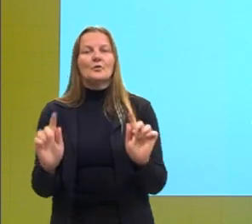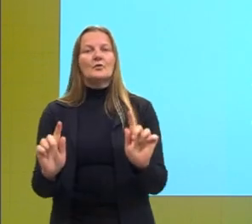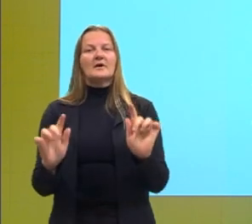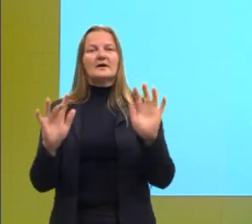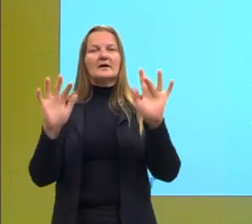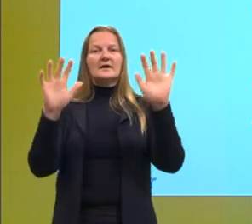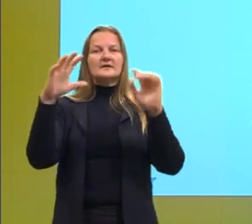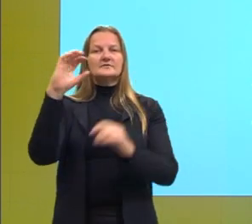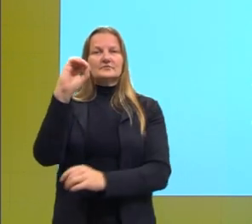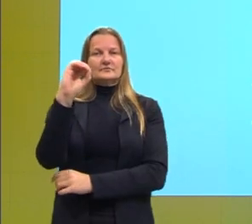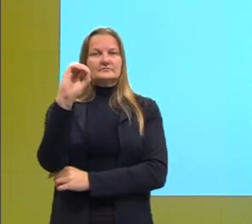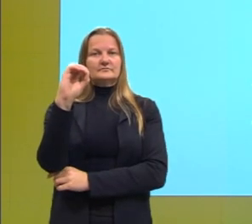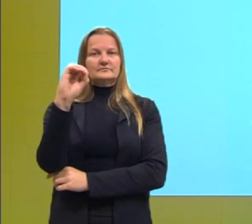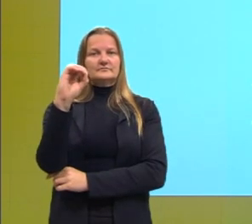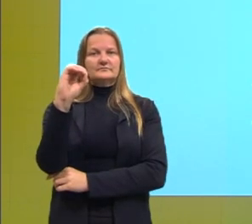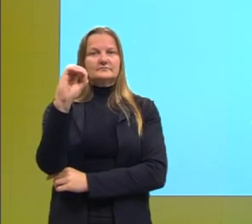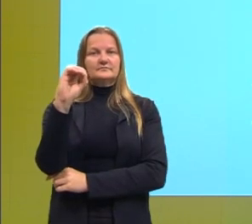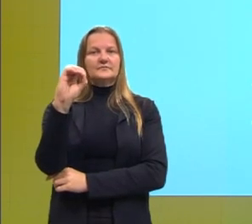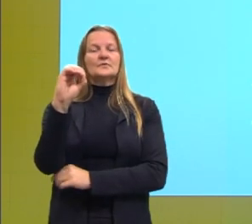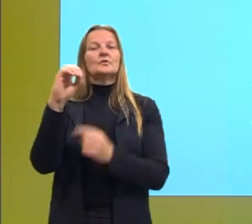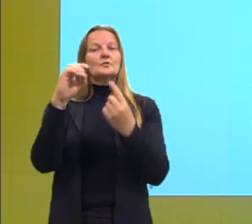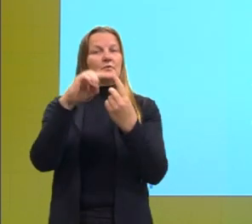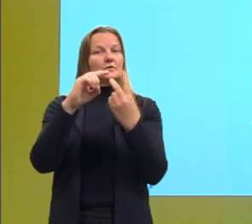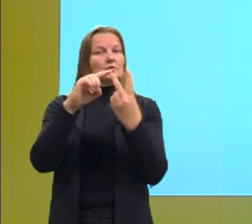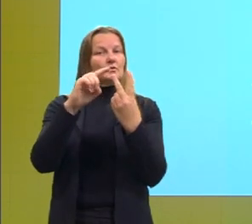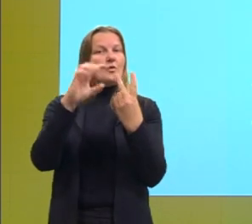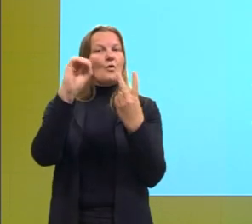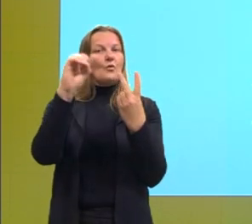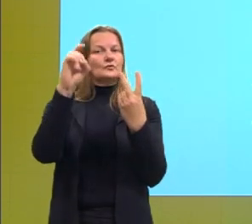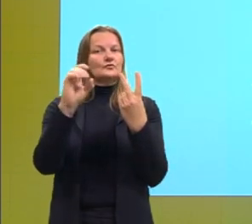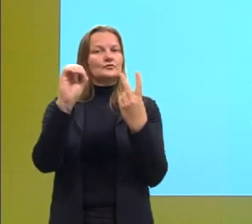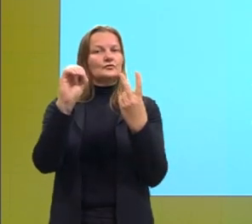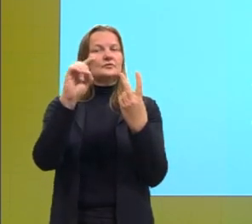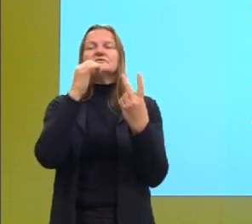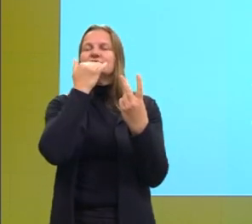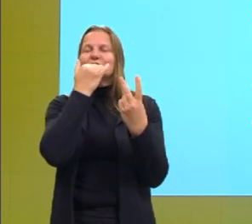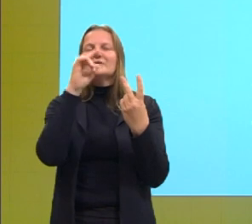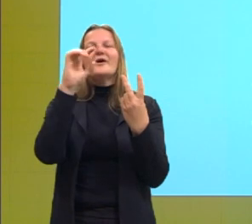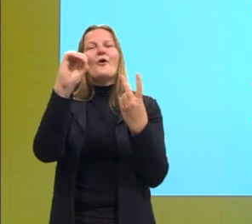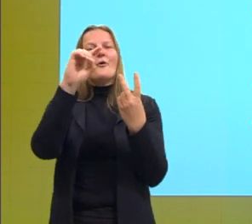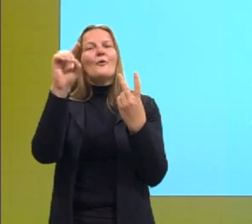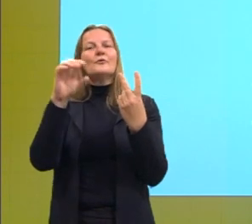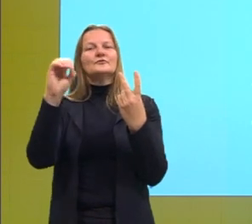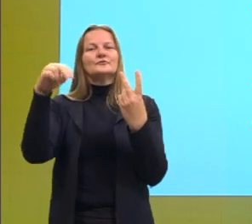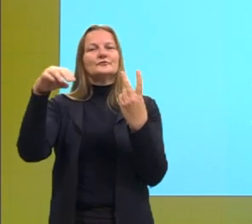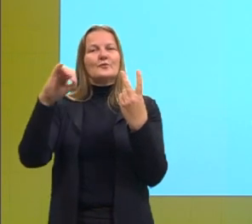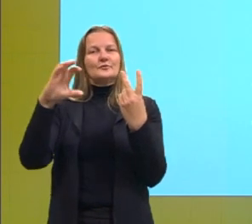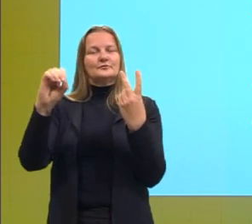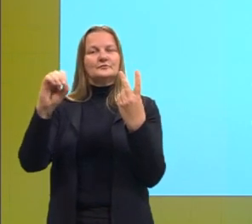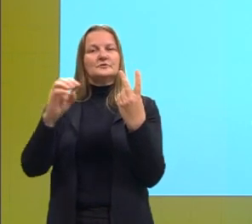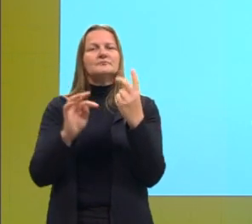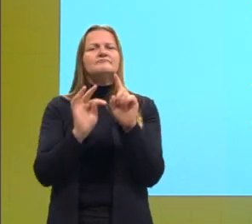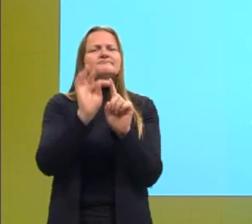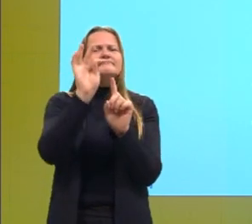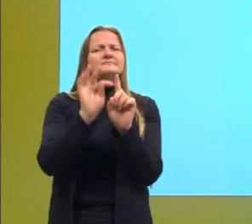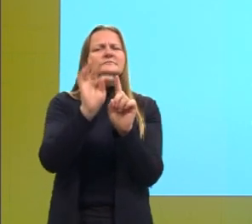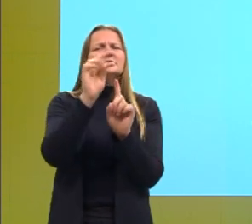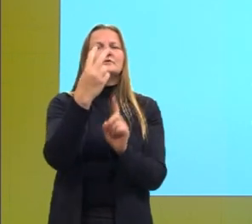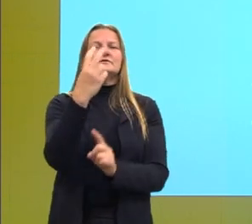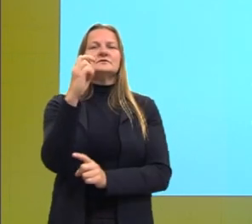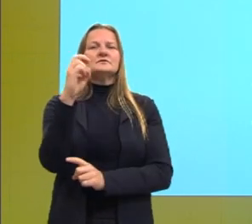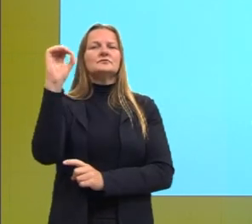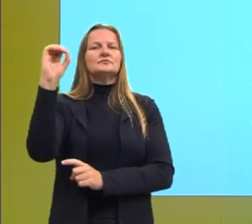oxigênio e ozônio que ambos na seu estado padrão bom dura 25 graus